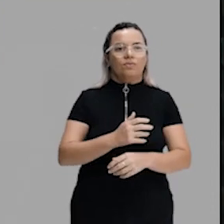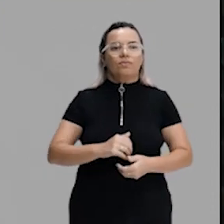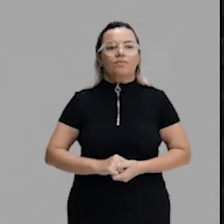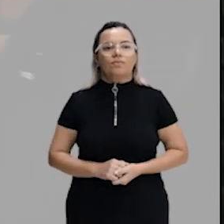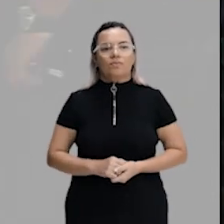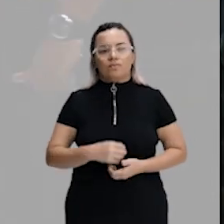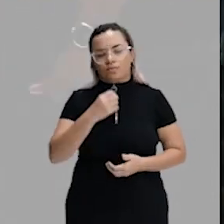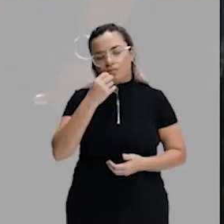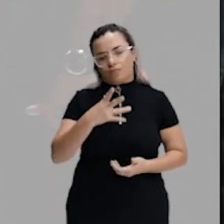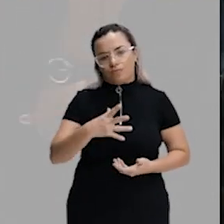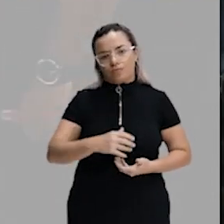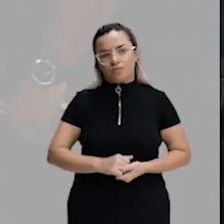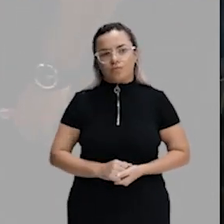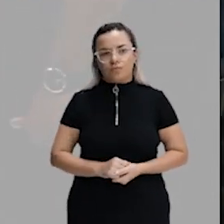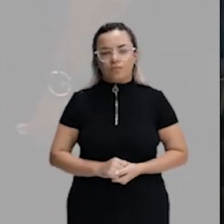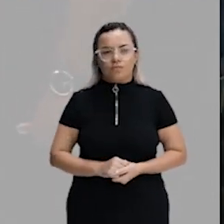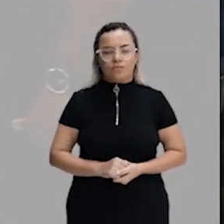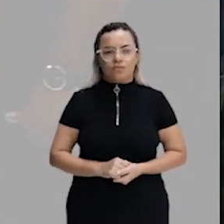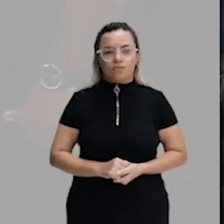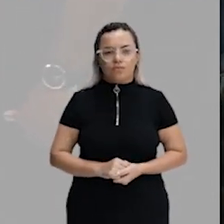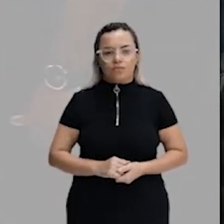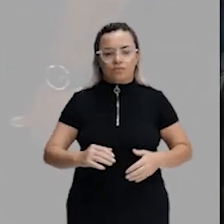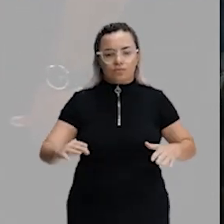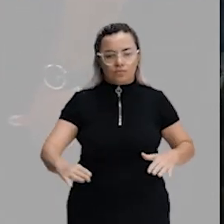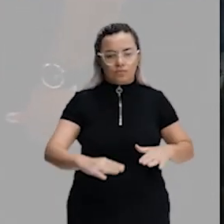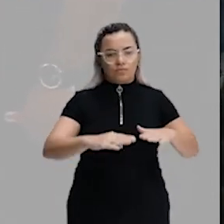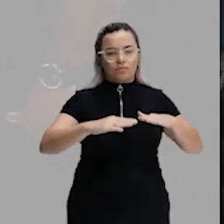Bom, então o equivalente